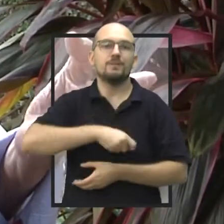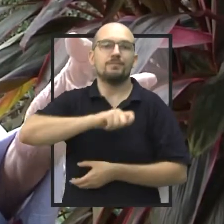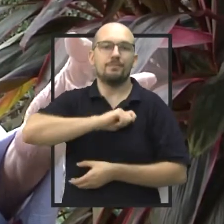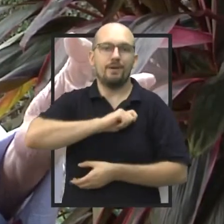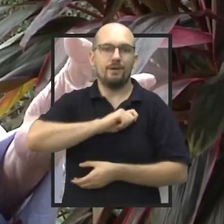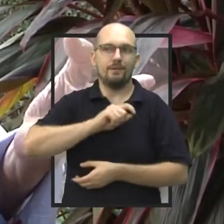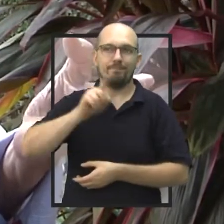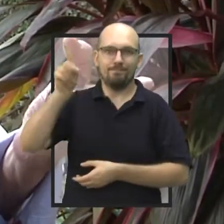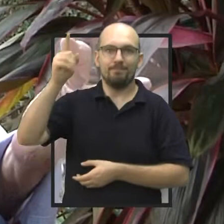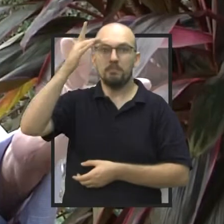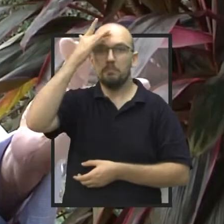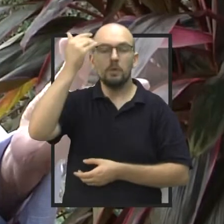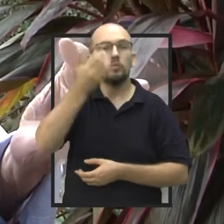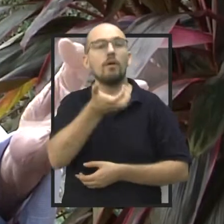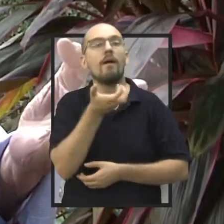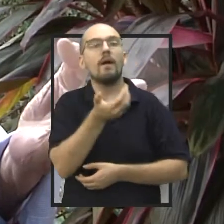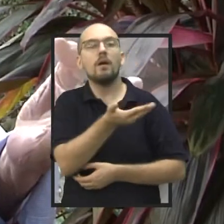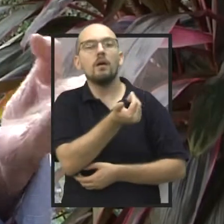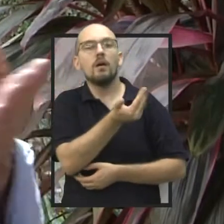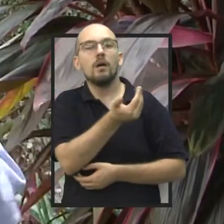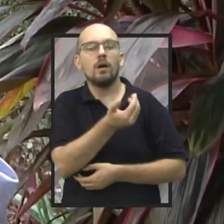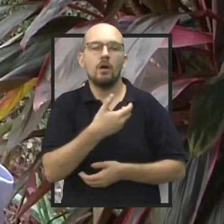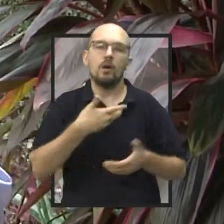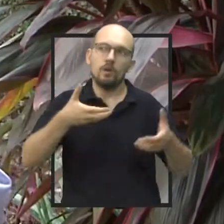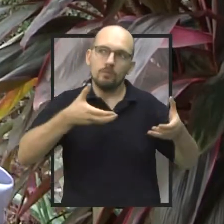de pessoas interessadas lá.